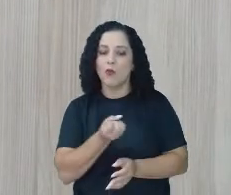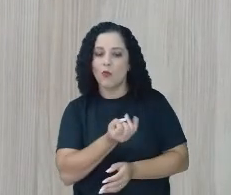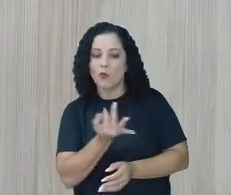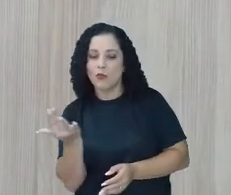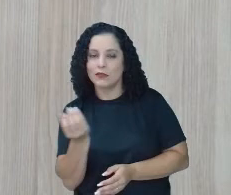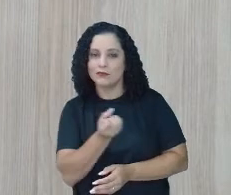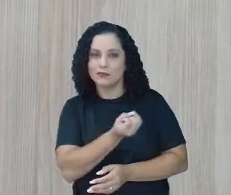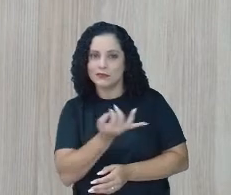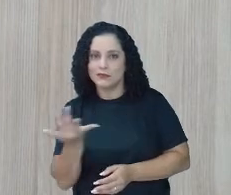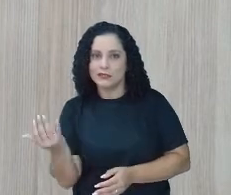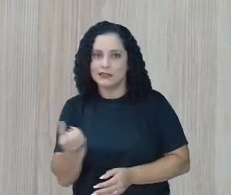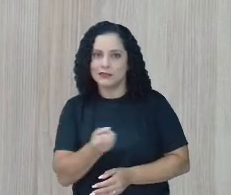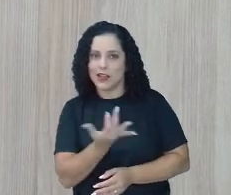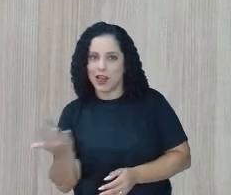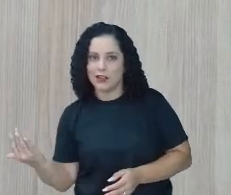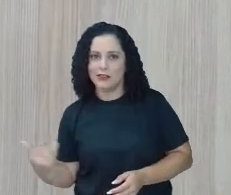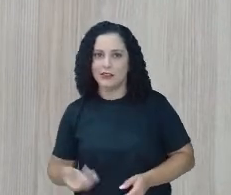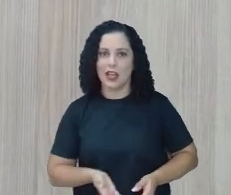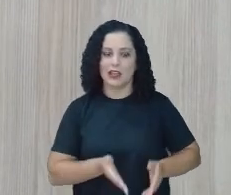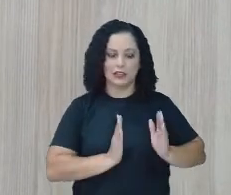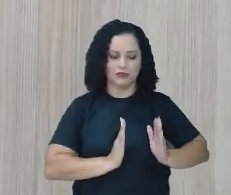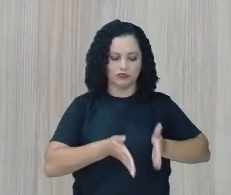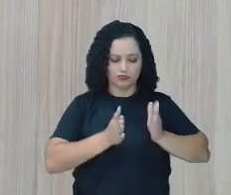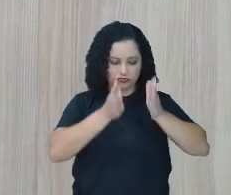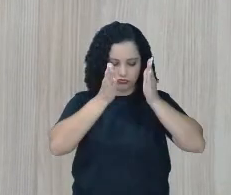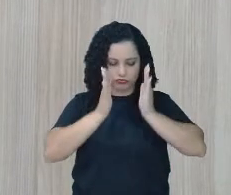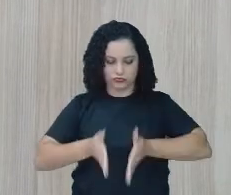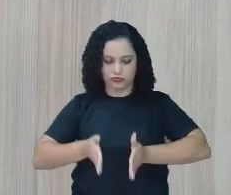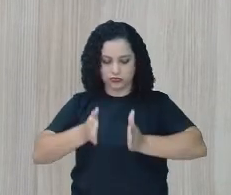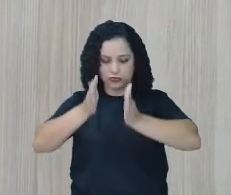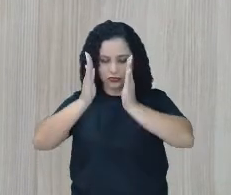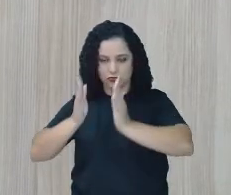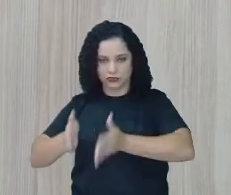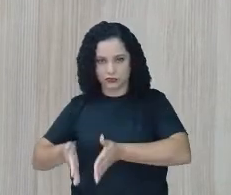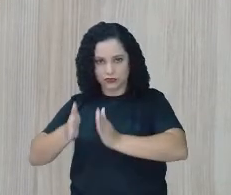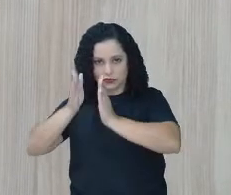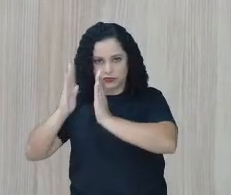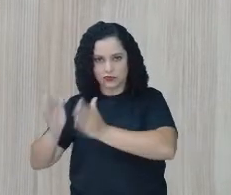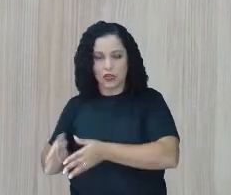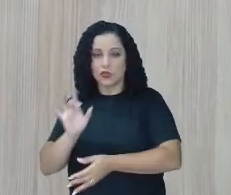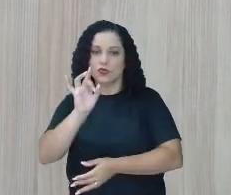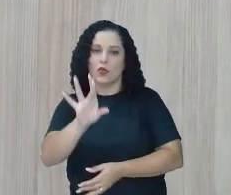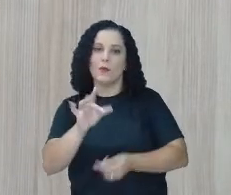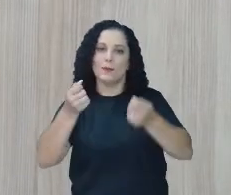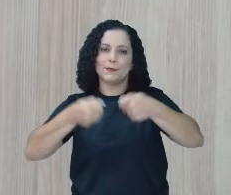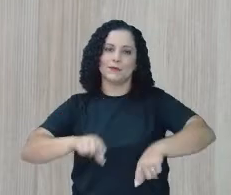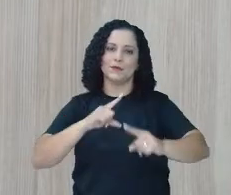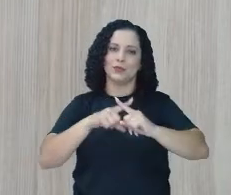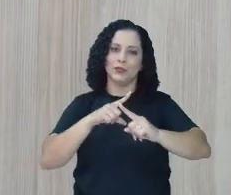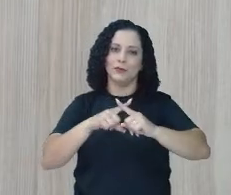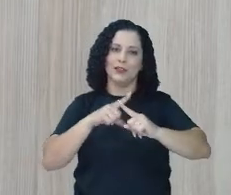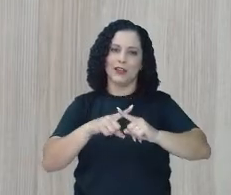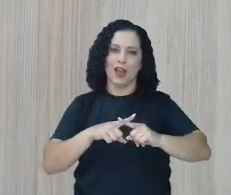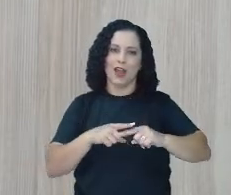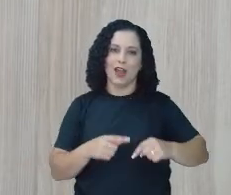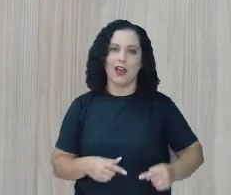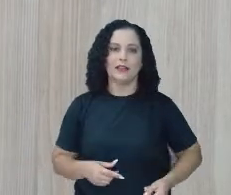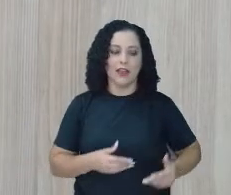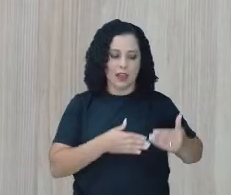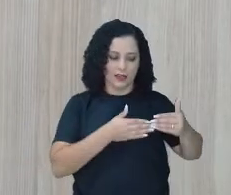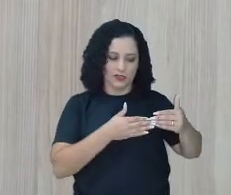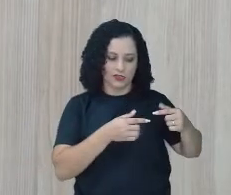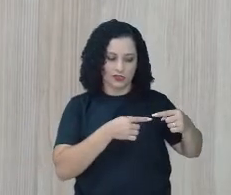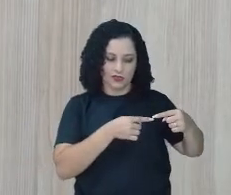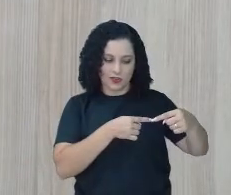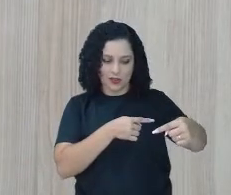questão da quantidade de bloquinhos necessários para formar, é só você multiplicar essas dimensões. E observe que quando a